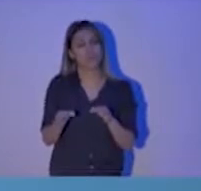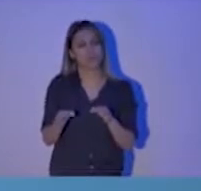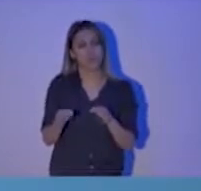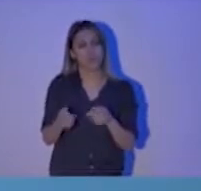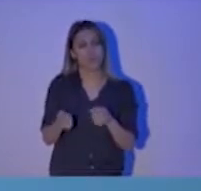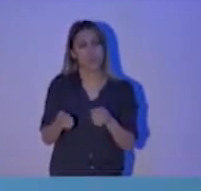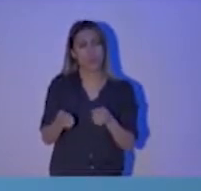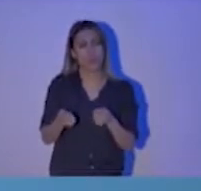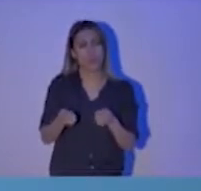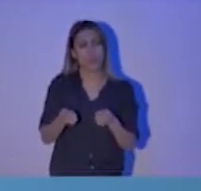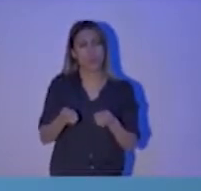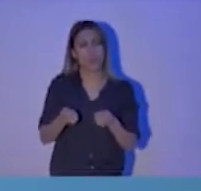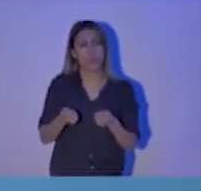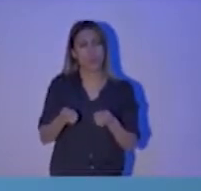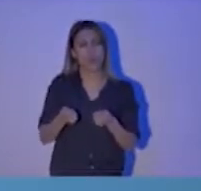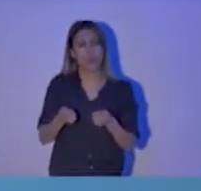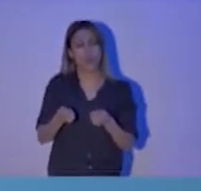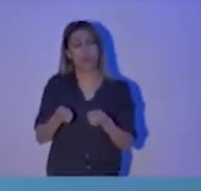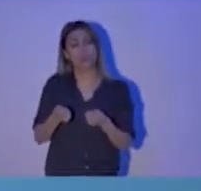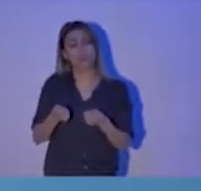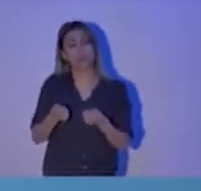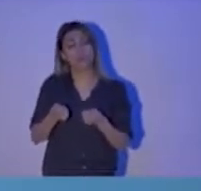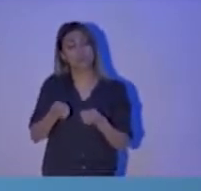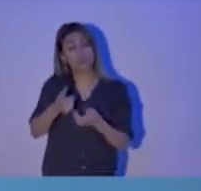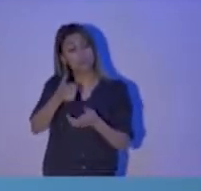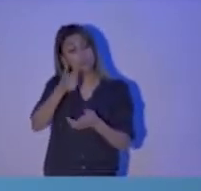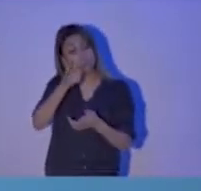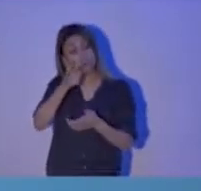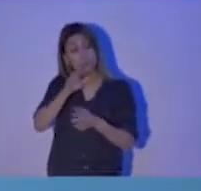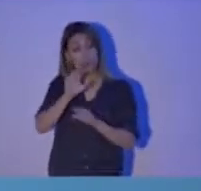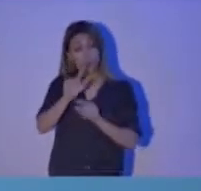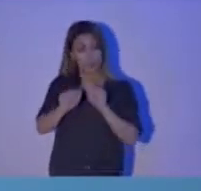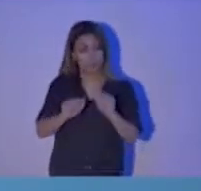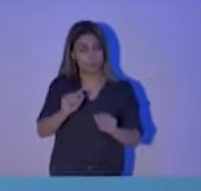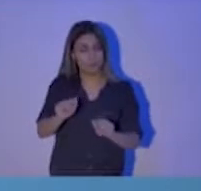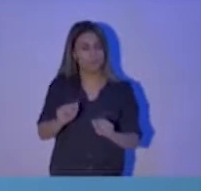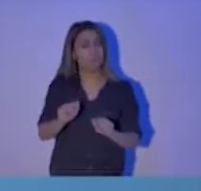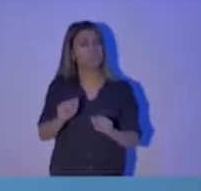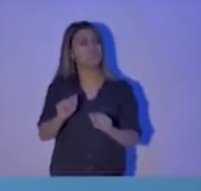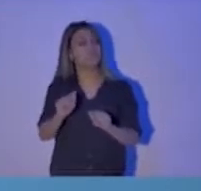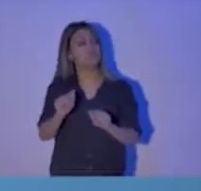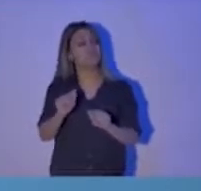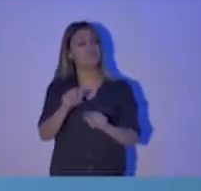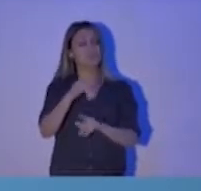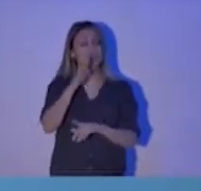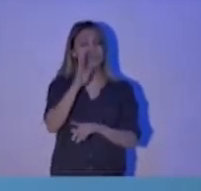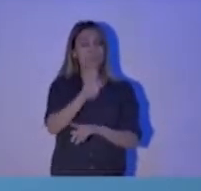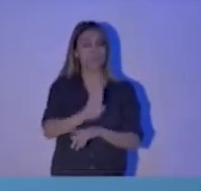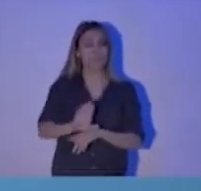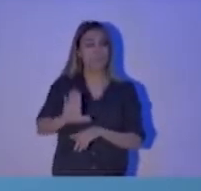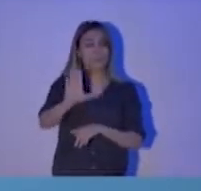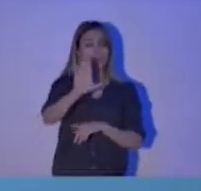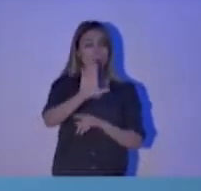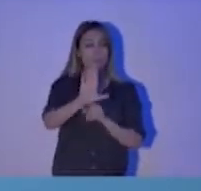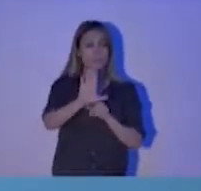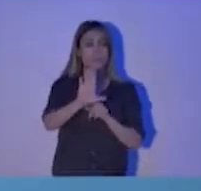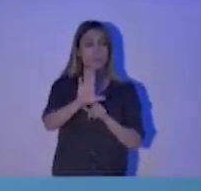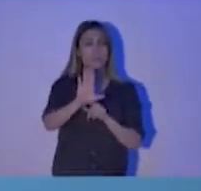para o debate. Então, assim, você parar para observar, o Brasil ele vive um momento de muita